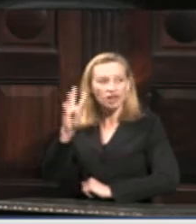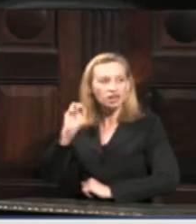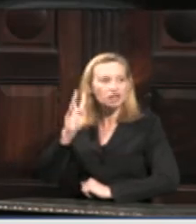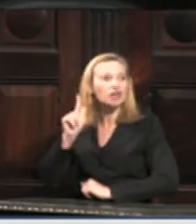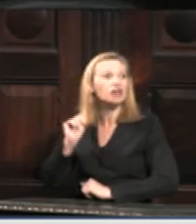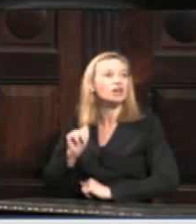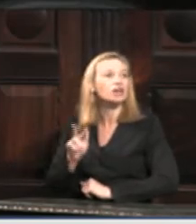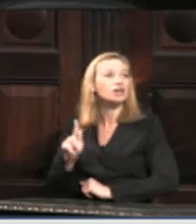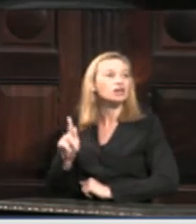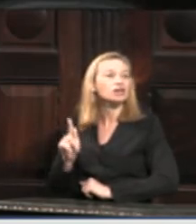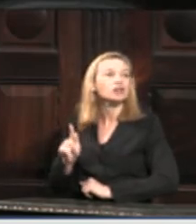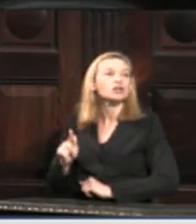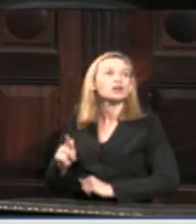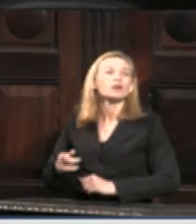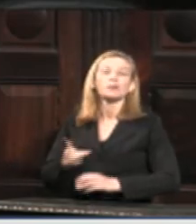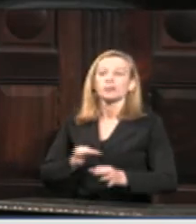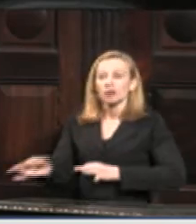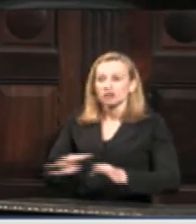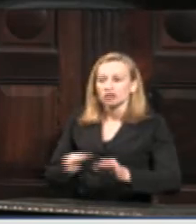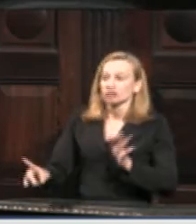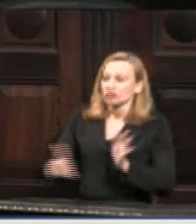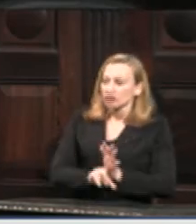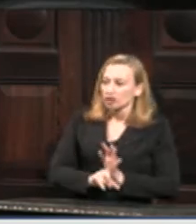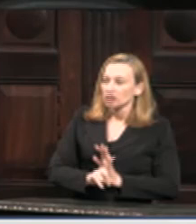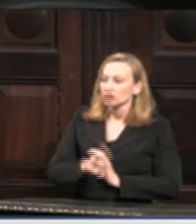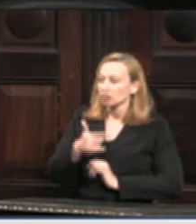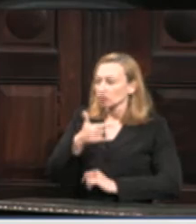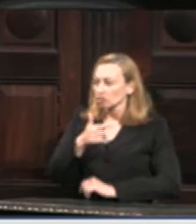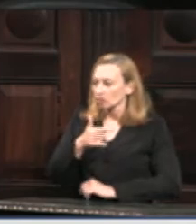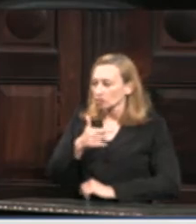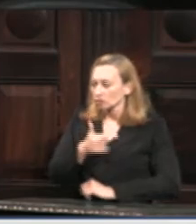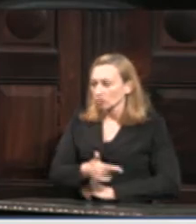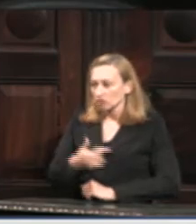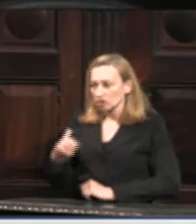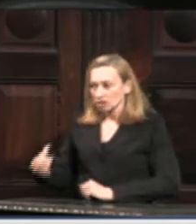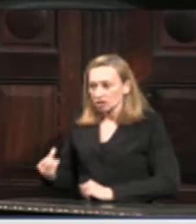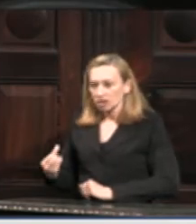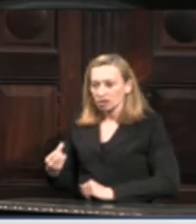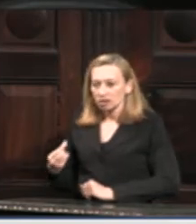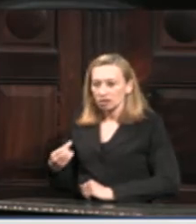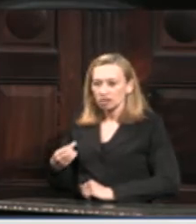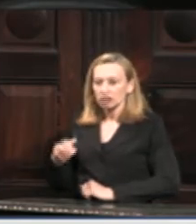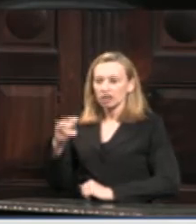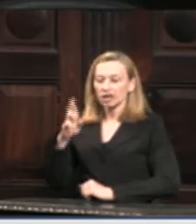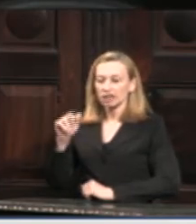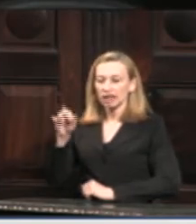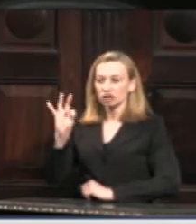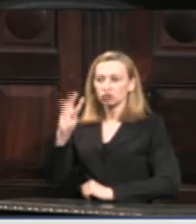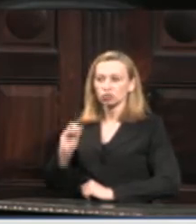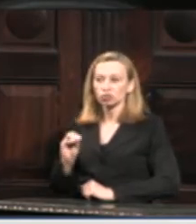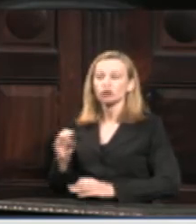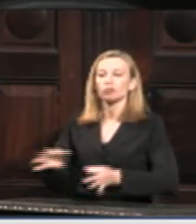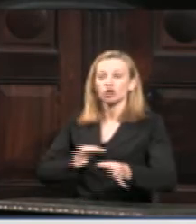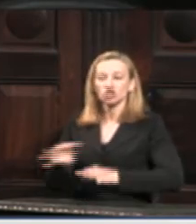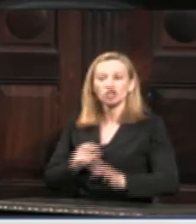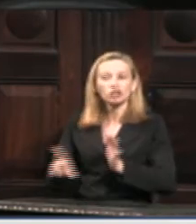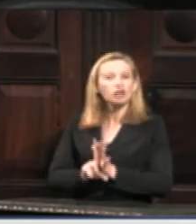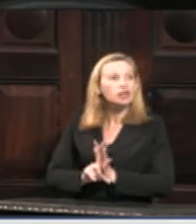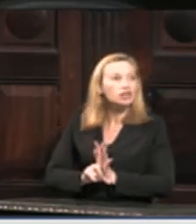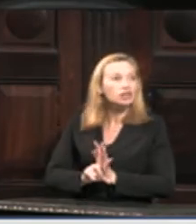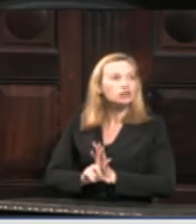lei 2007 de 2016, de autoria do deputado Renato Cozzolino. Projeto de